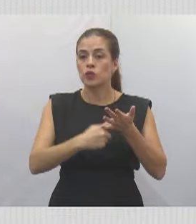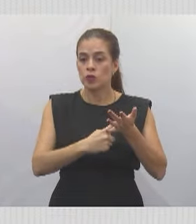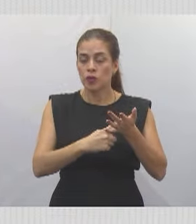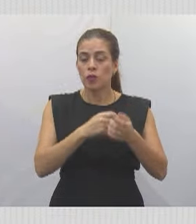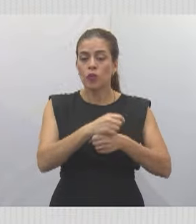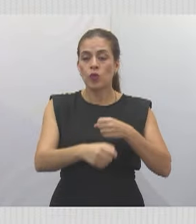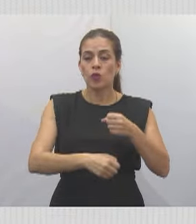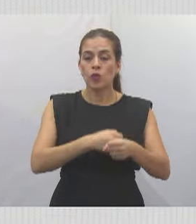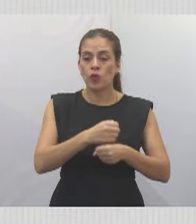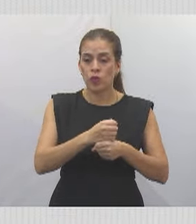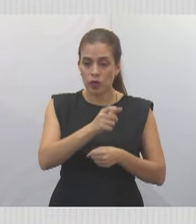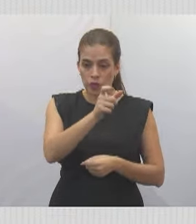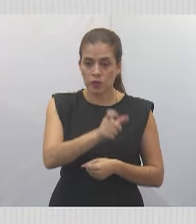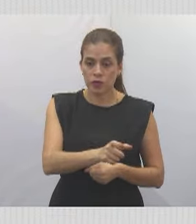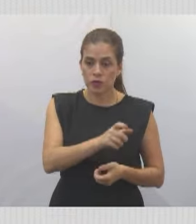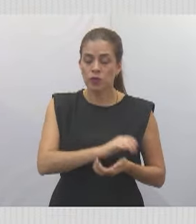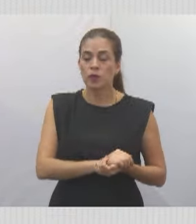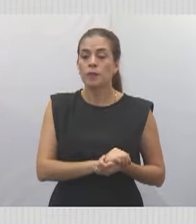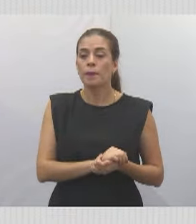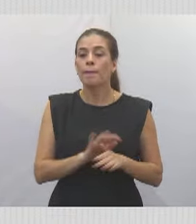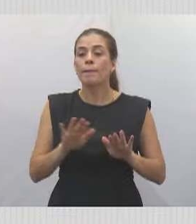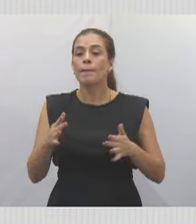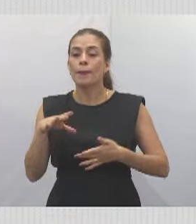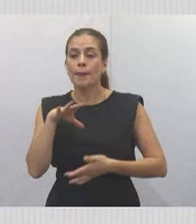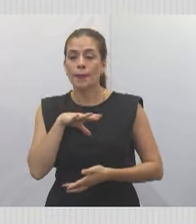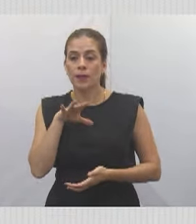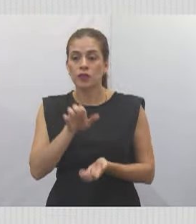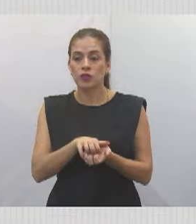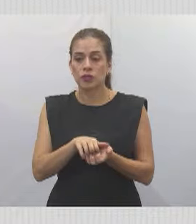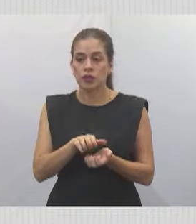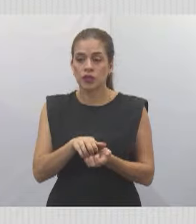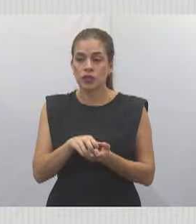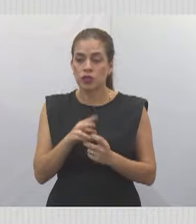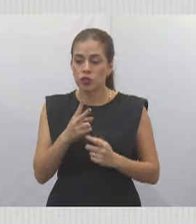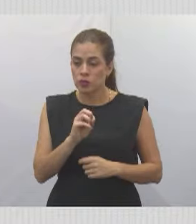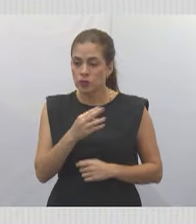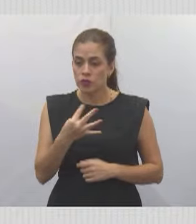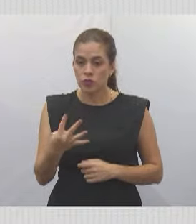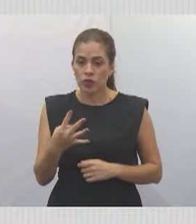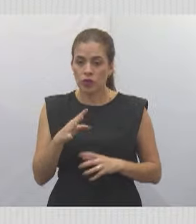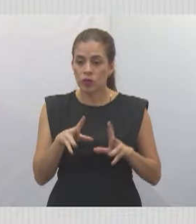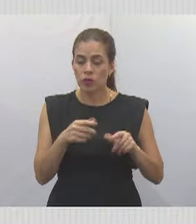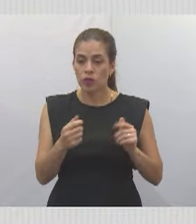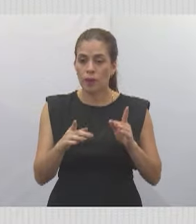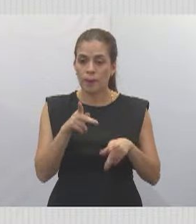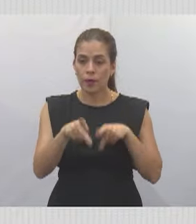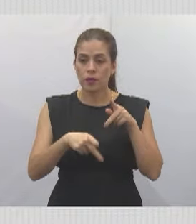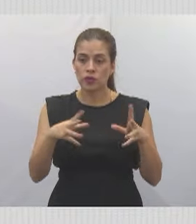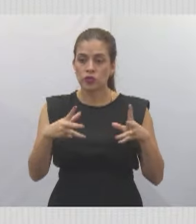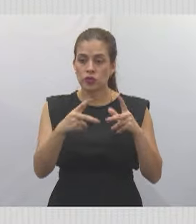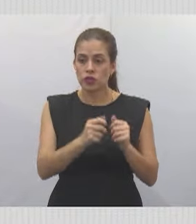No caso, o município de Jacareí oferta em 2024, se a gente pegar somente a população geral,